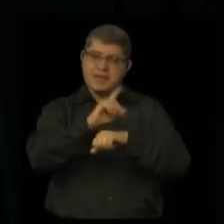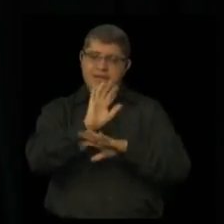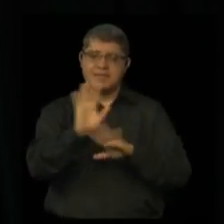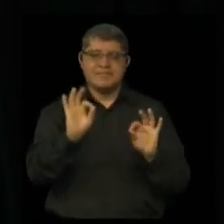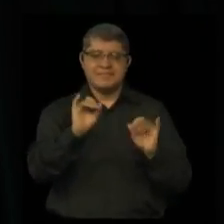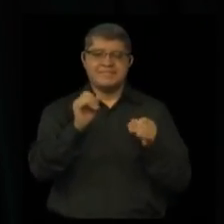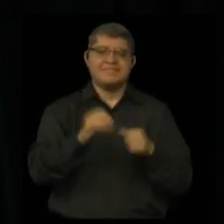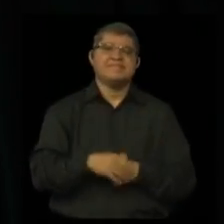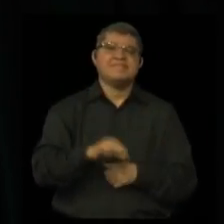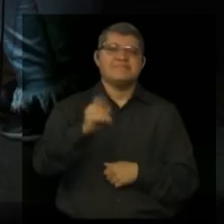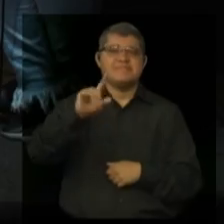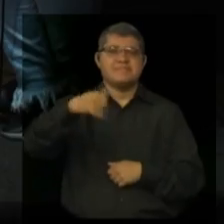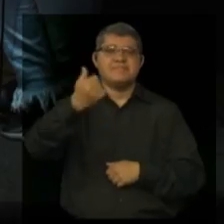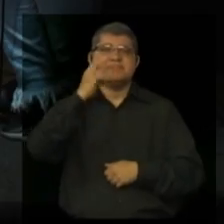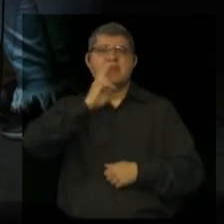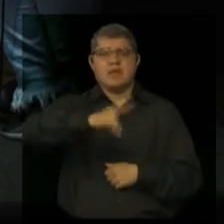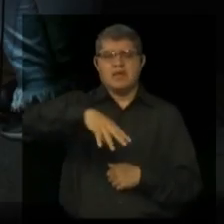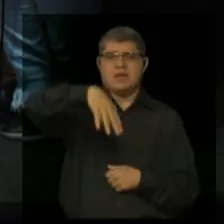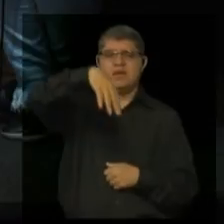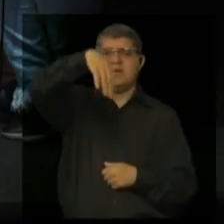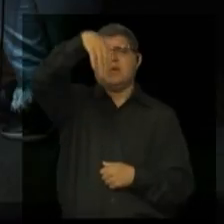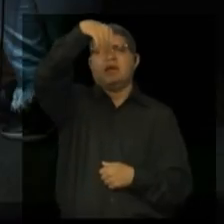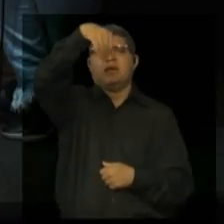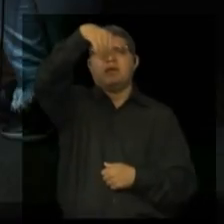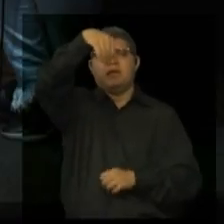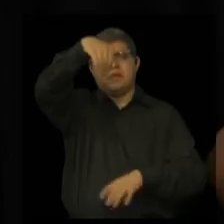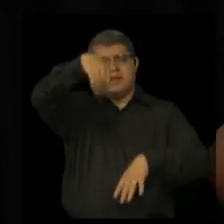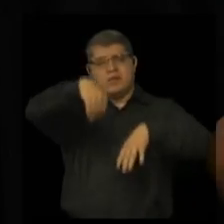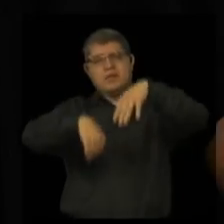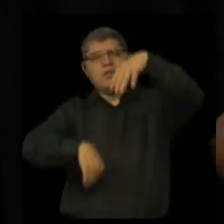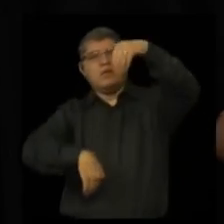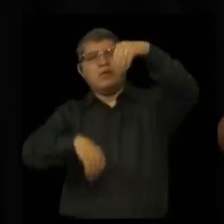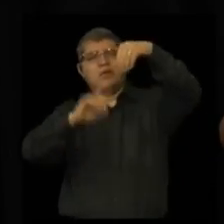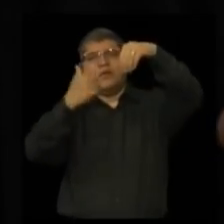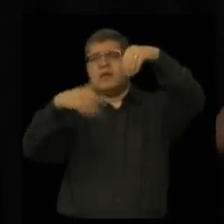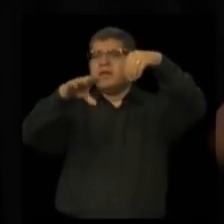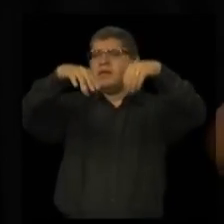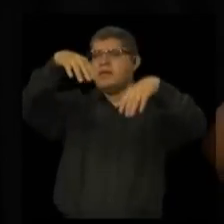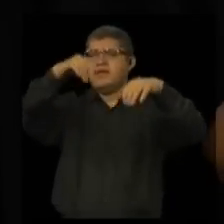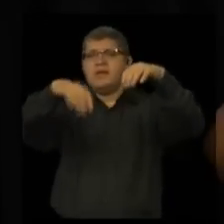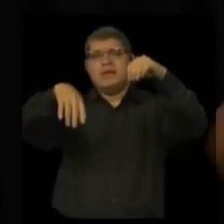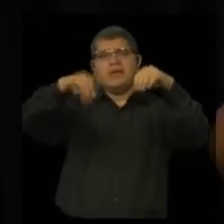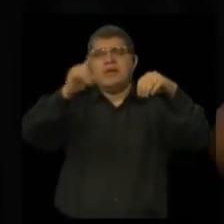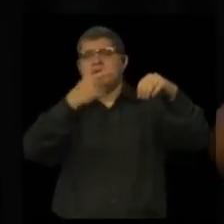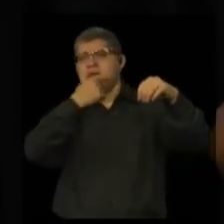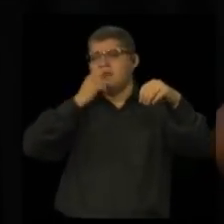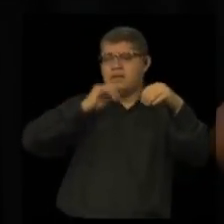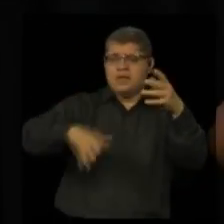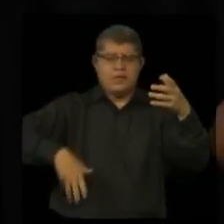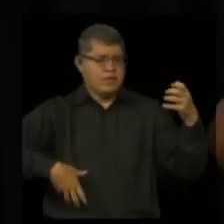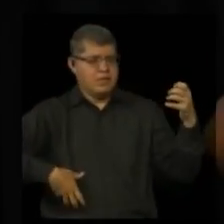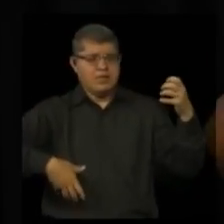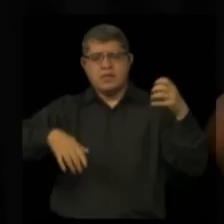já, hein? Além da cerca, a cerca. Além da cerca, a cerca de 100 homens armados